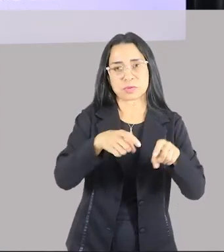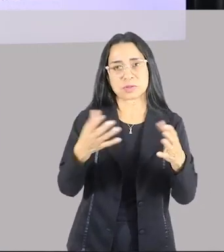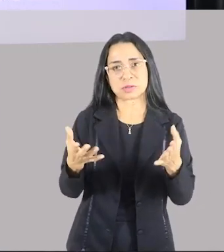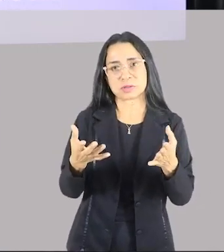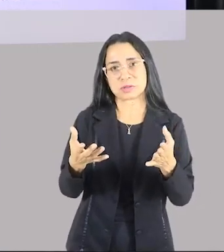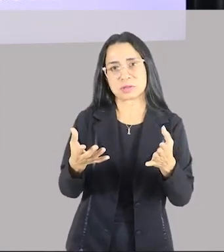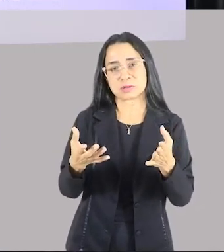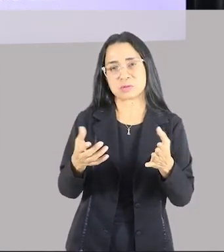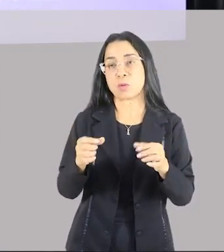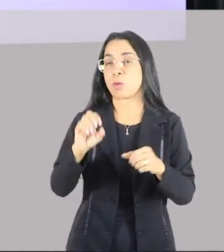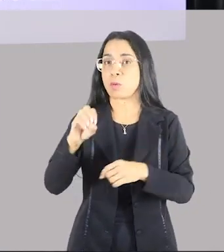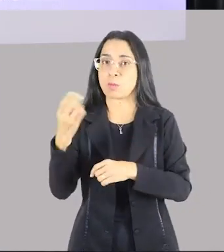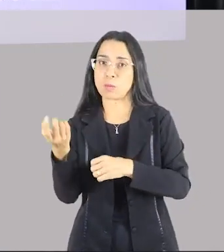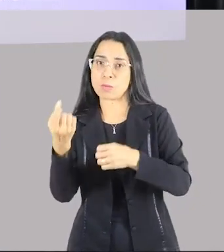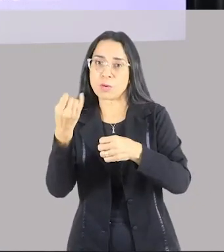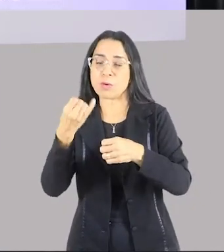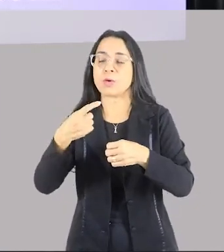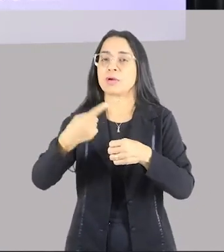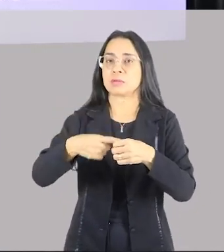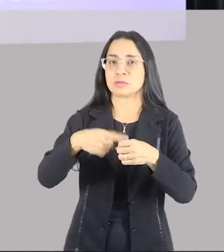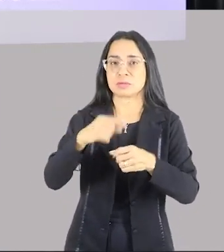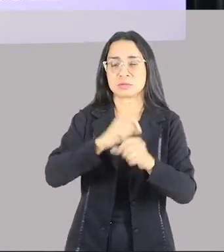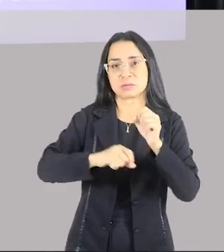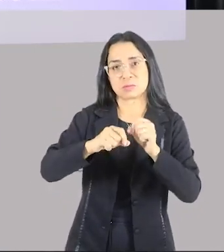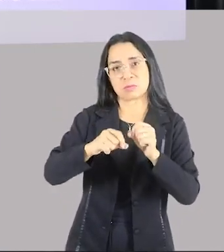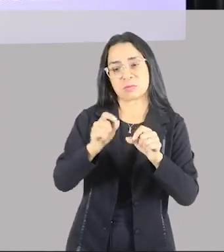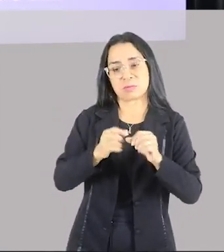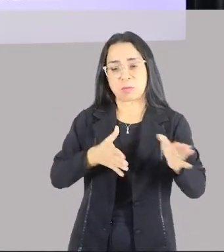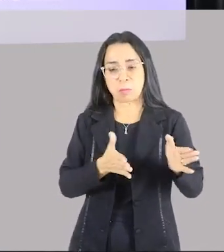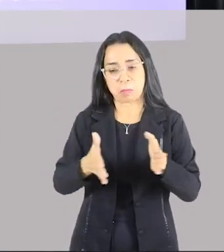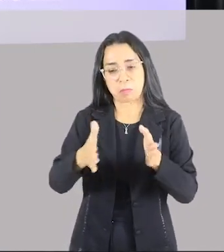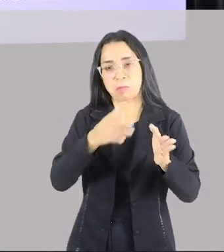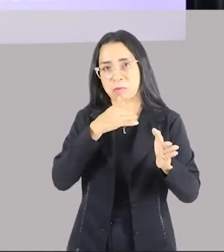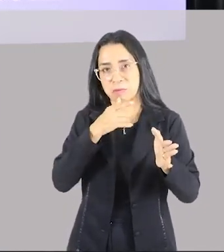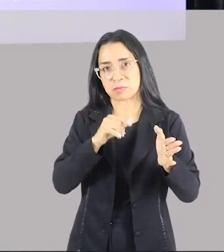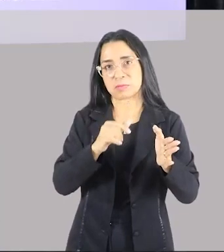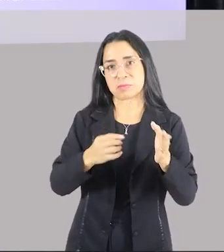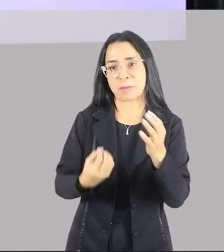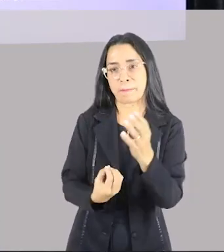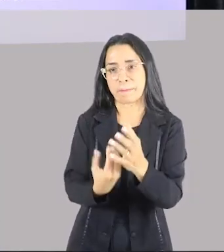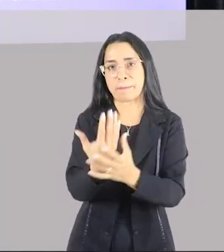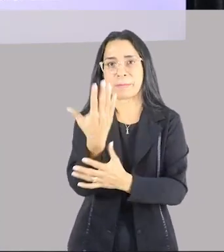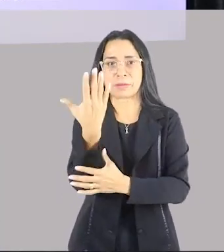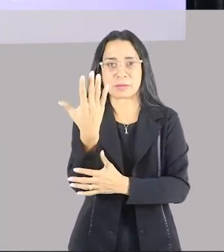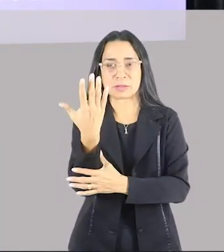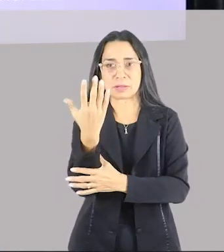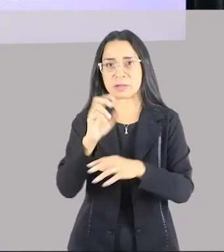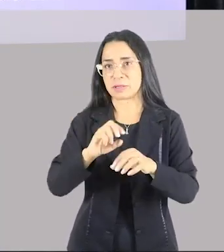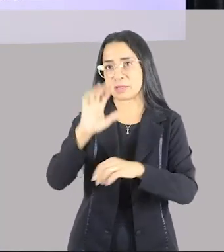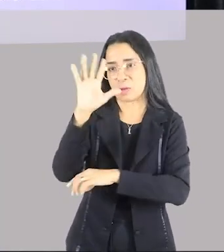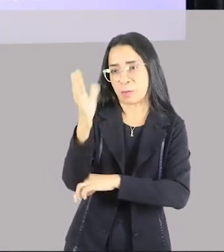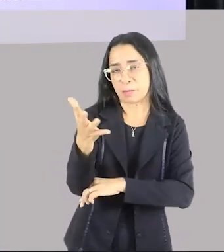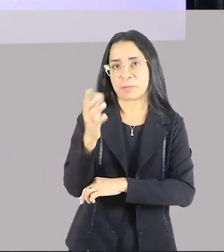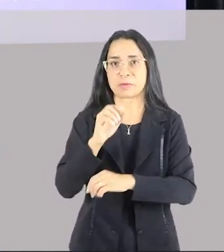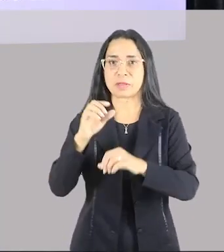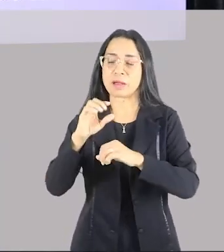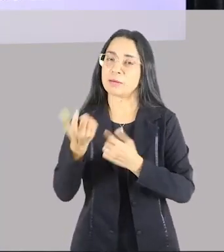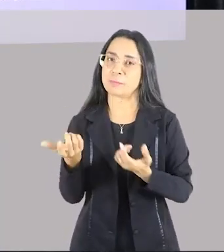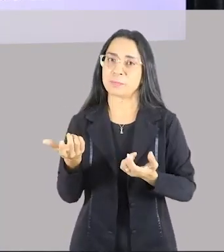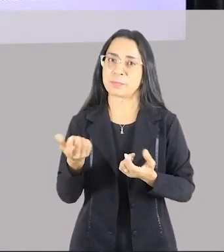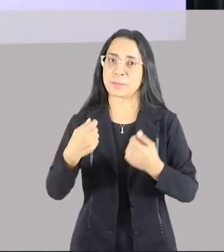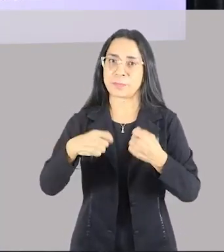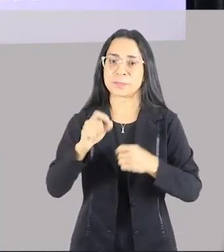algo na beira do rio, quer fazer uma plantação diferenciada, quer desmatar eventualmente para plantar alguma coisa,